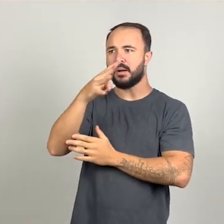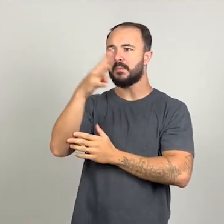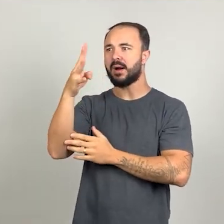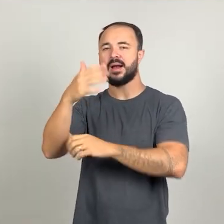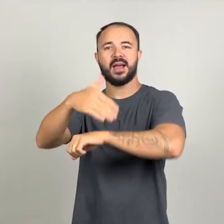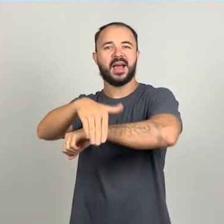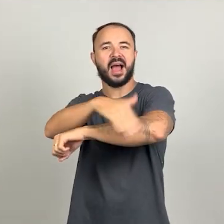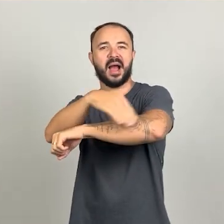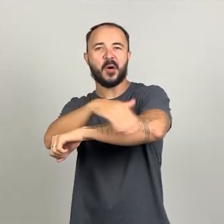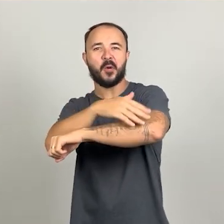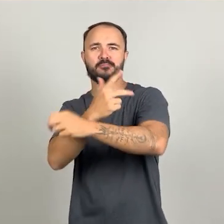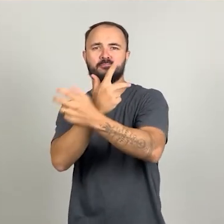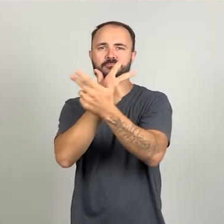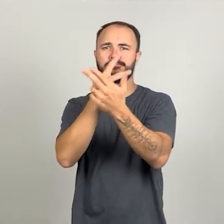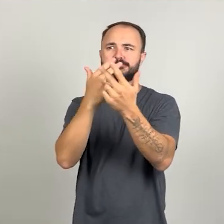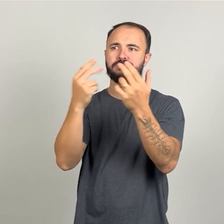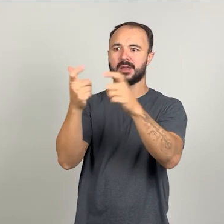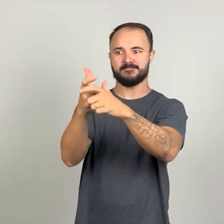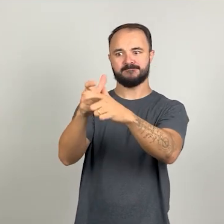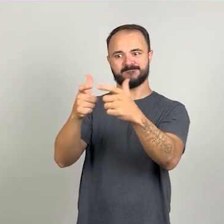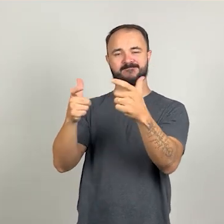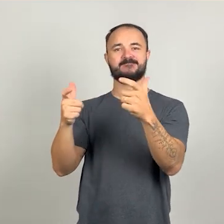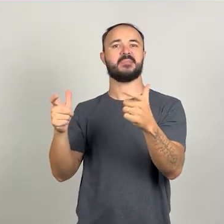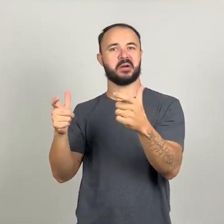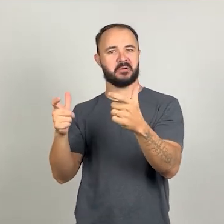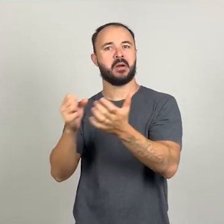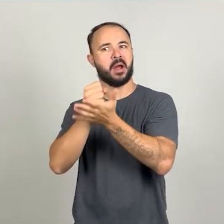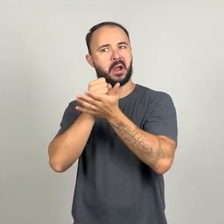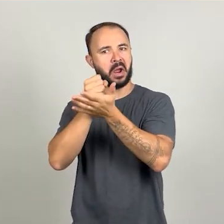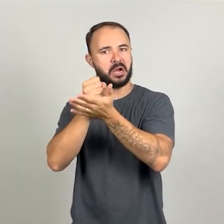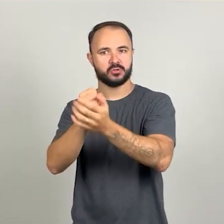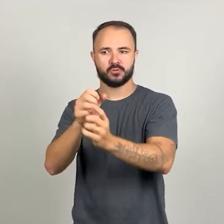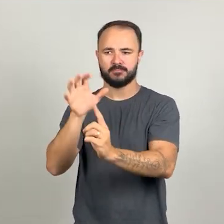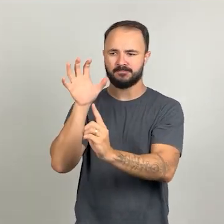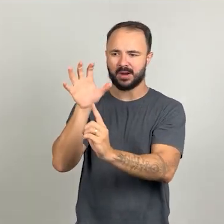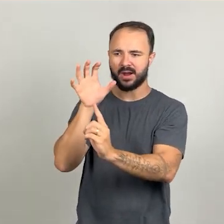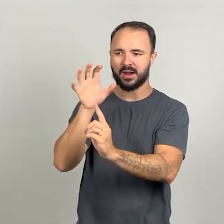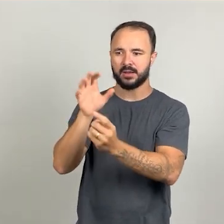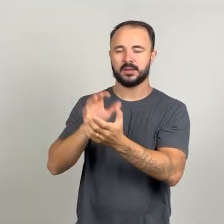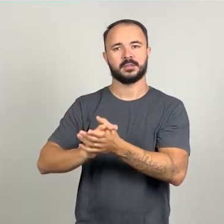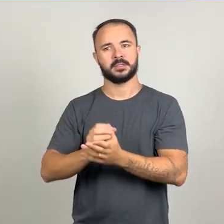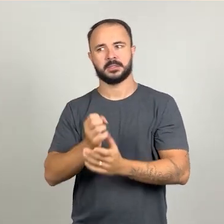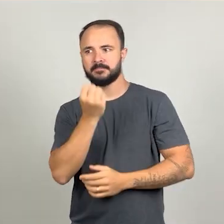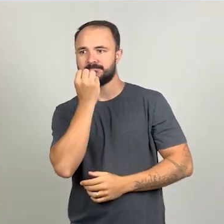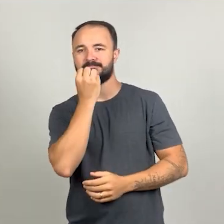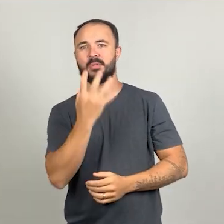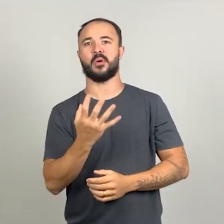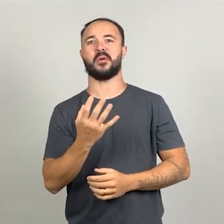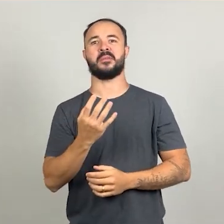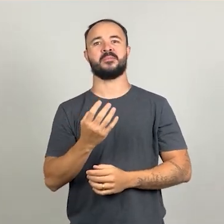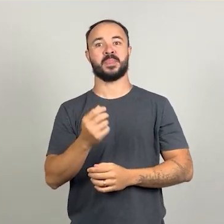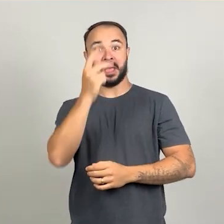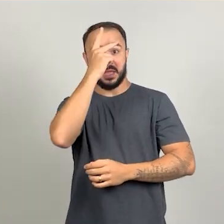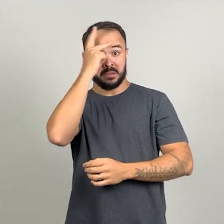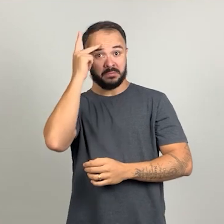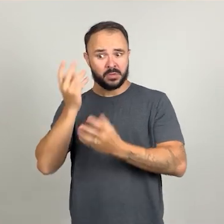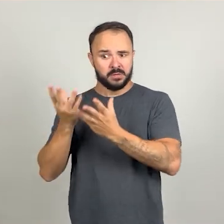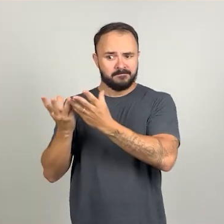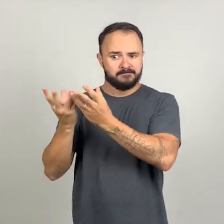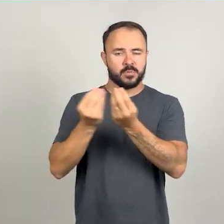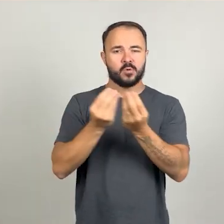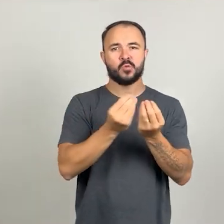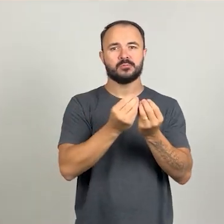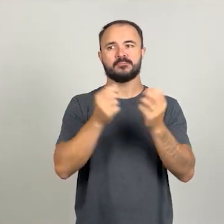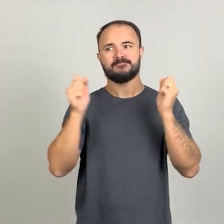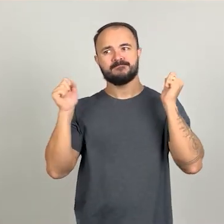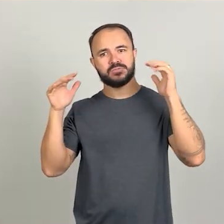cidade através, né, do crescimento de quadras. Então, muita gente já morava em Imperatriz